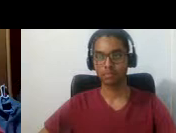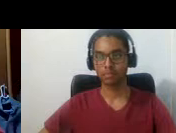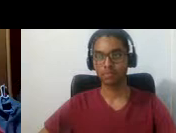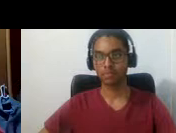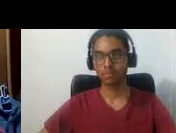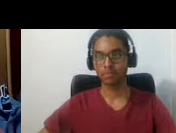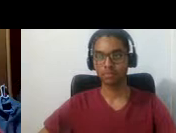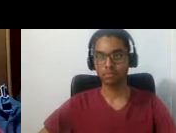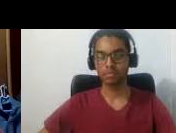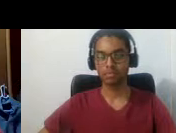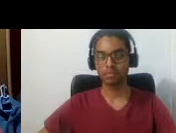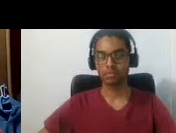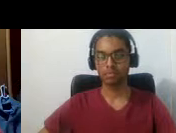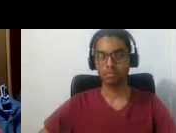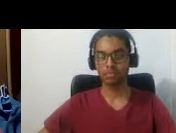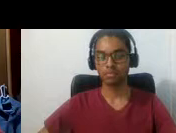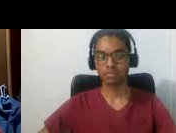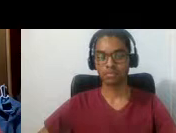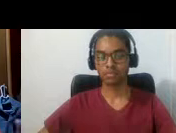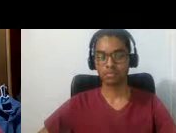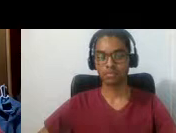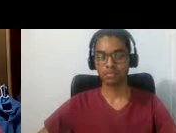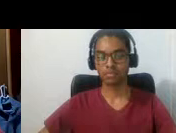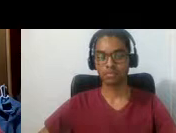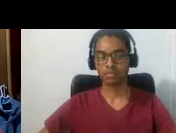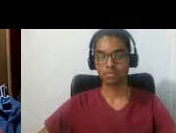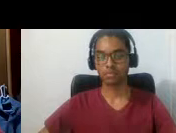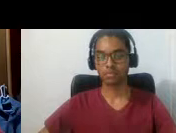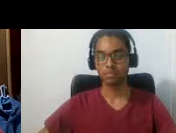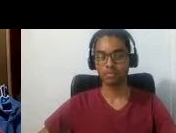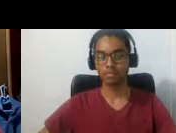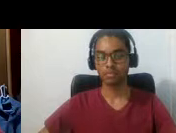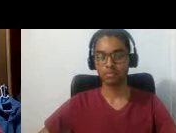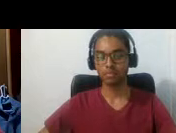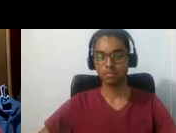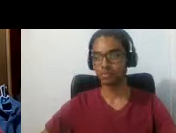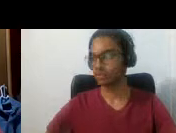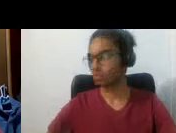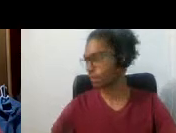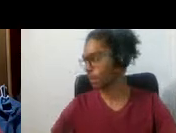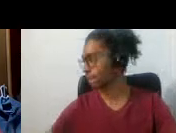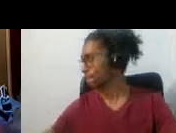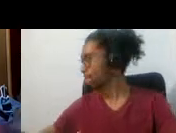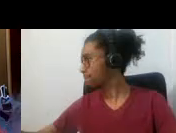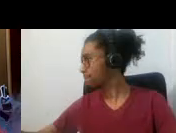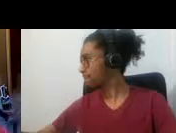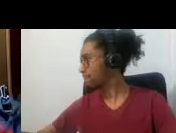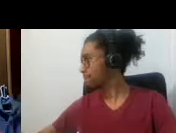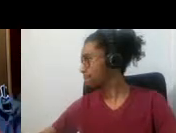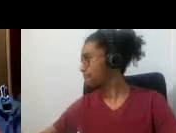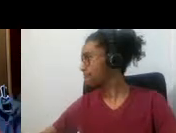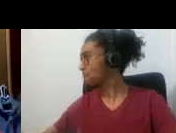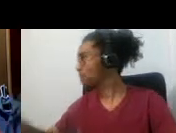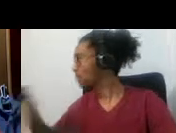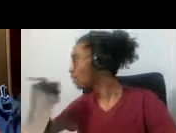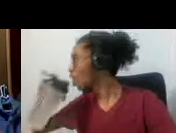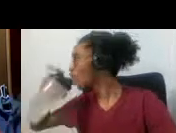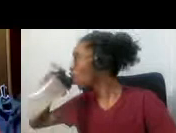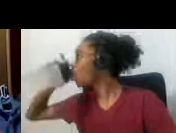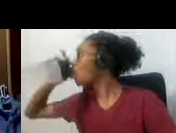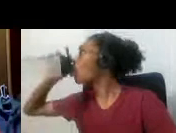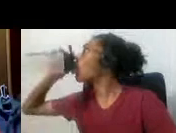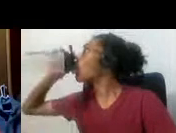pode variar. Então, a gente tem o carbono 12, por exemplo, que tem 6 prótons, 6 nêutrons, e tem o carbono 14, que tem 6 prótons, porque para